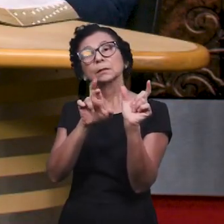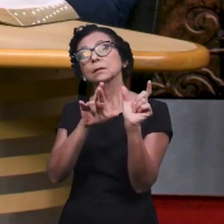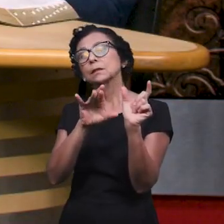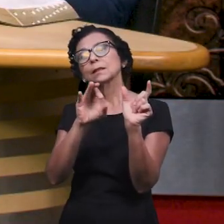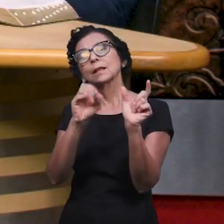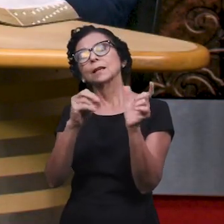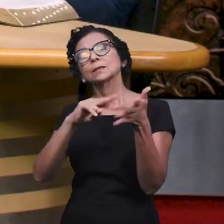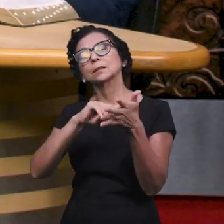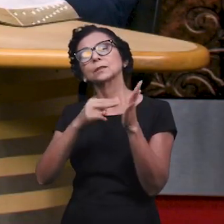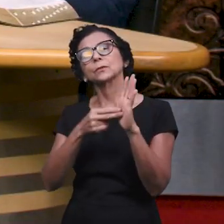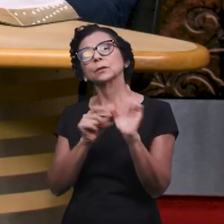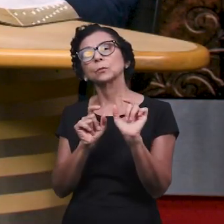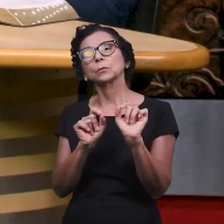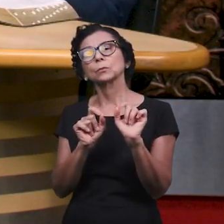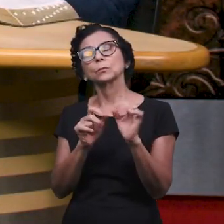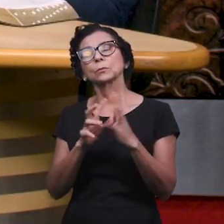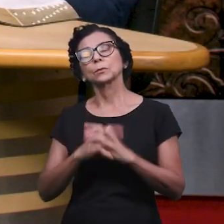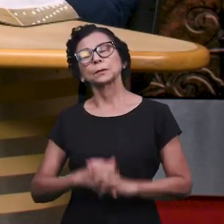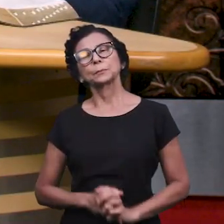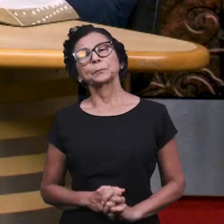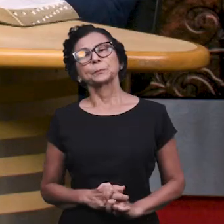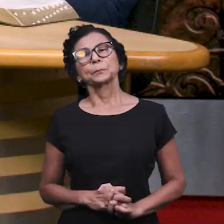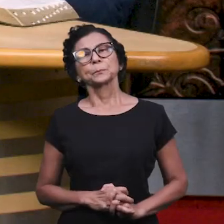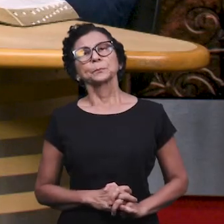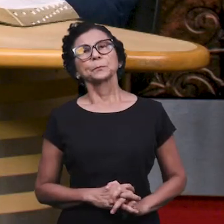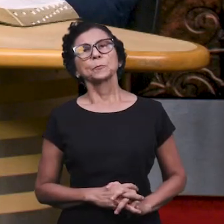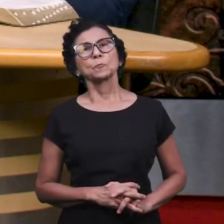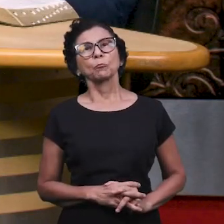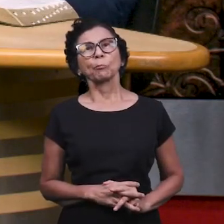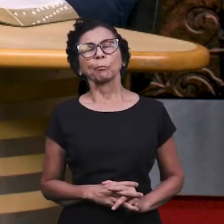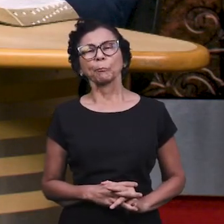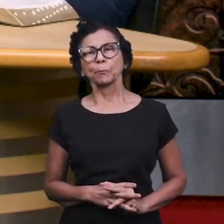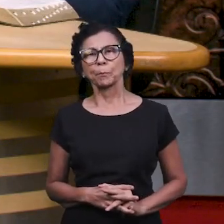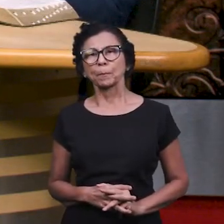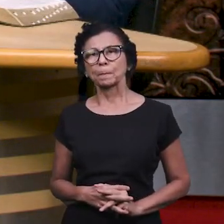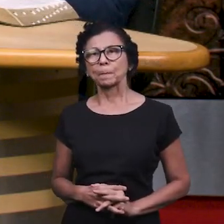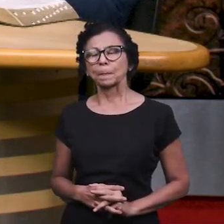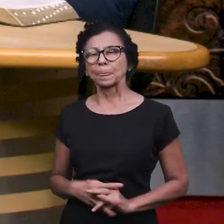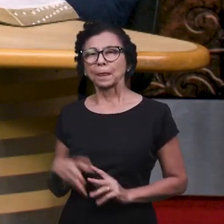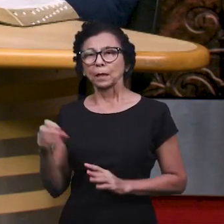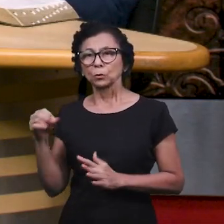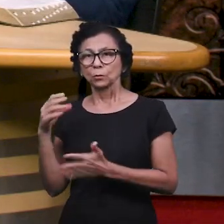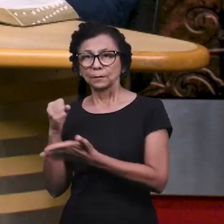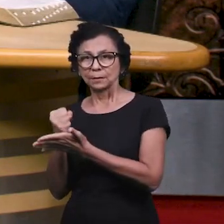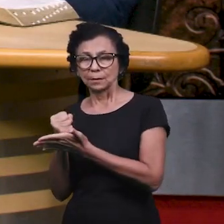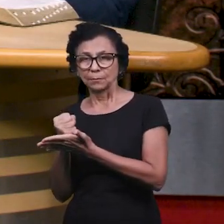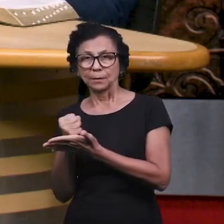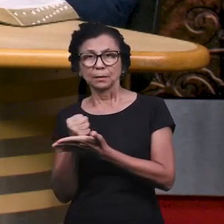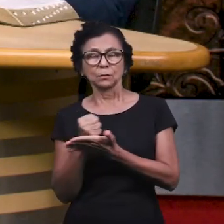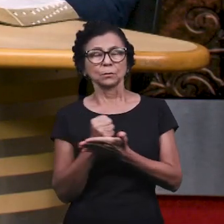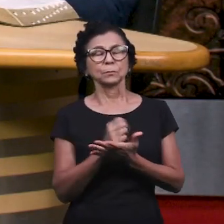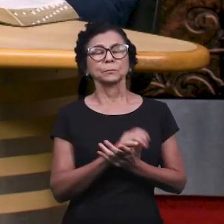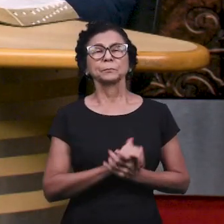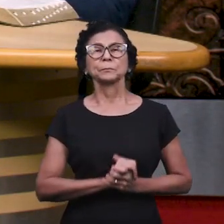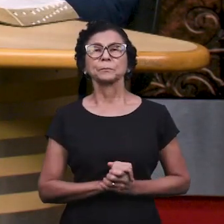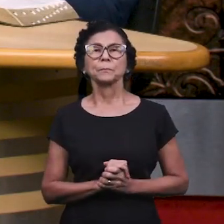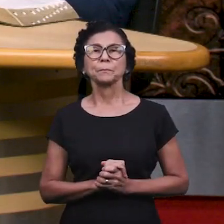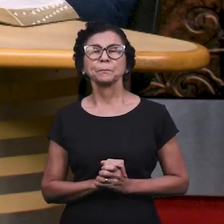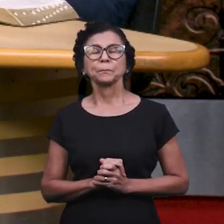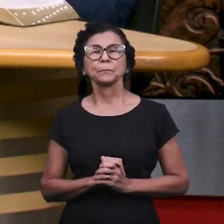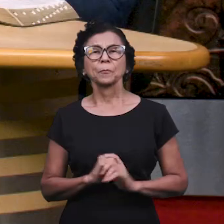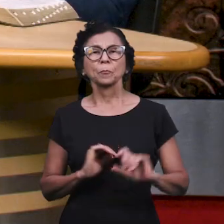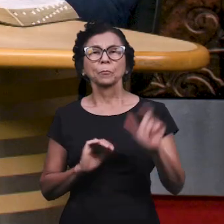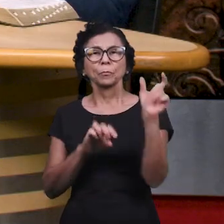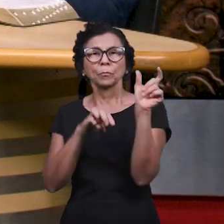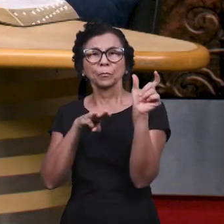mais importante do texto bíblico, do Novo Testamento, ministério vem da palavra grega, porque o